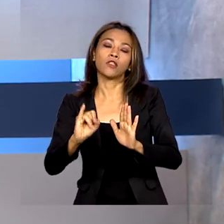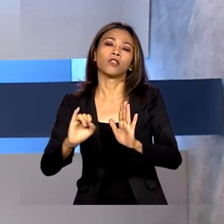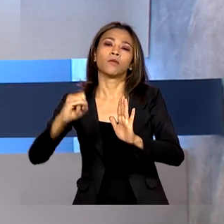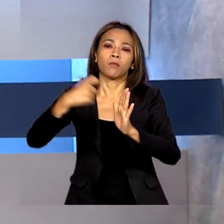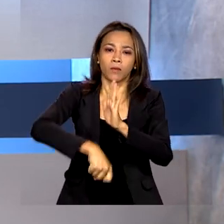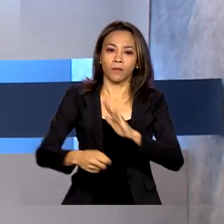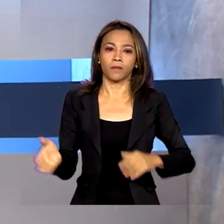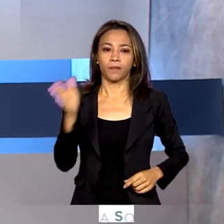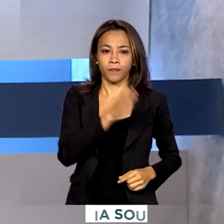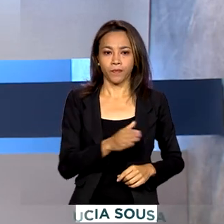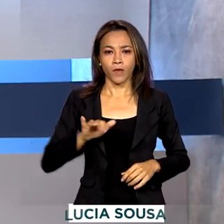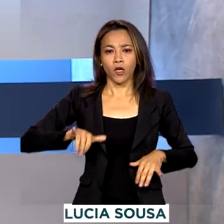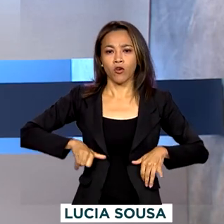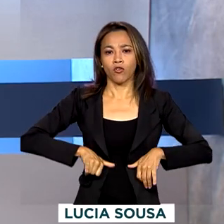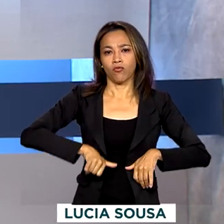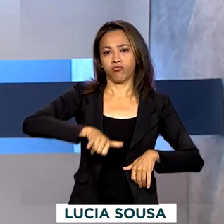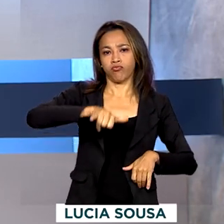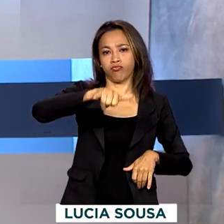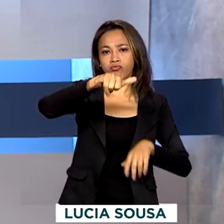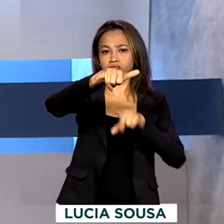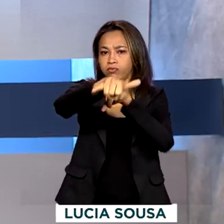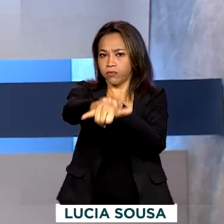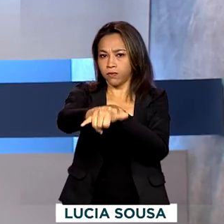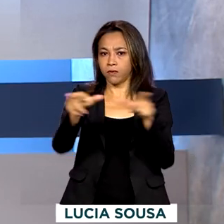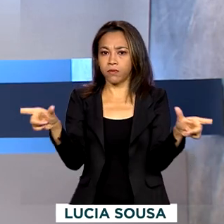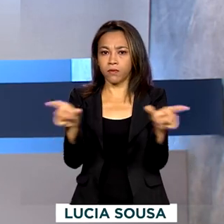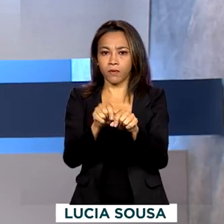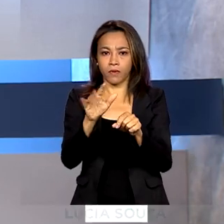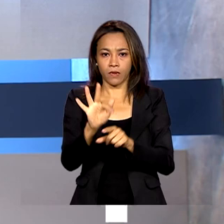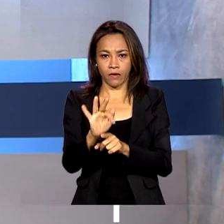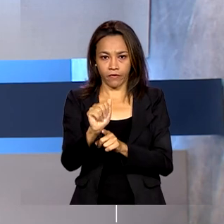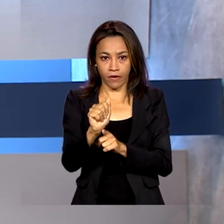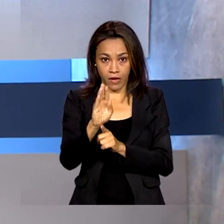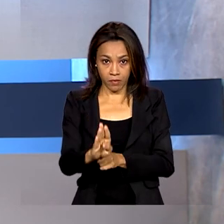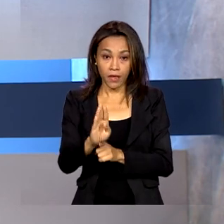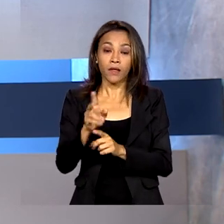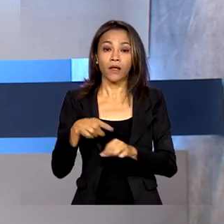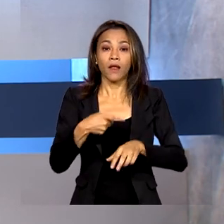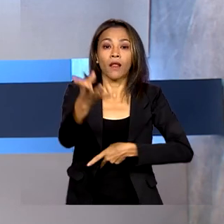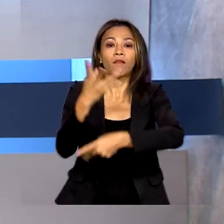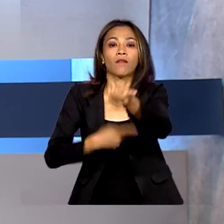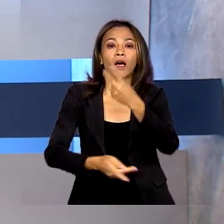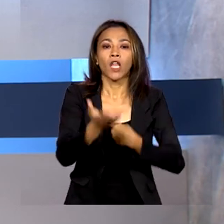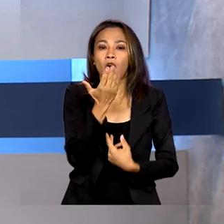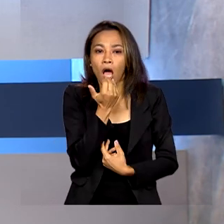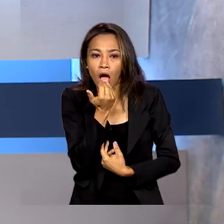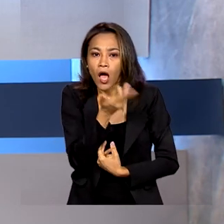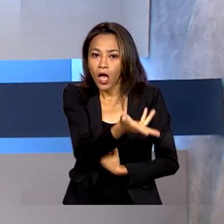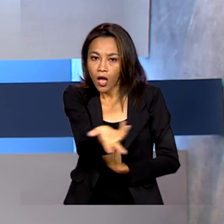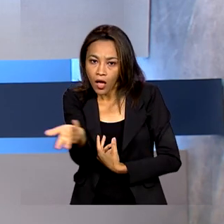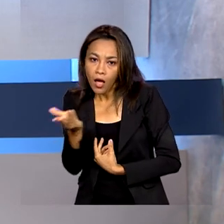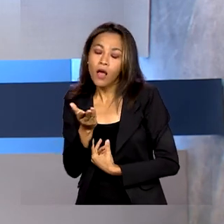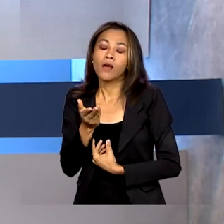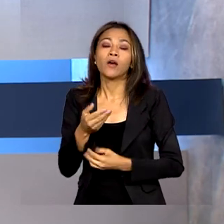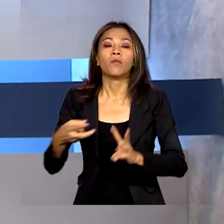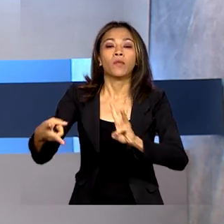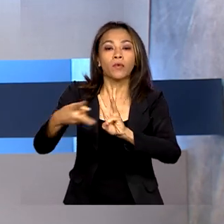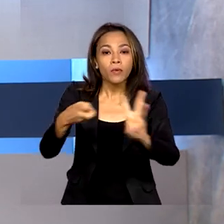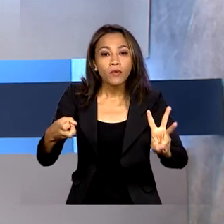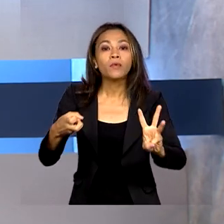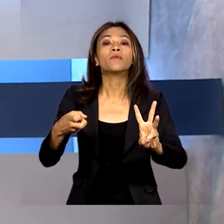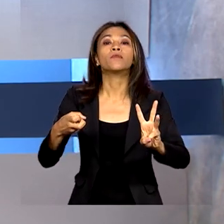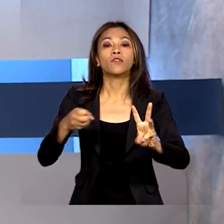Aeronaves da FAB têm feito lançamentos diários de cargas para enviar mantimentos às terras indígenas Yanomami. Já